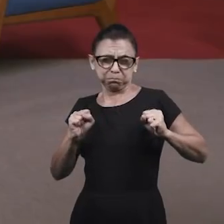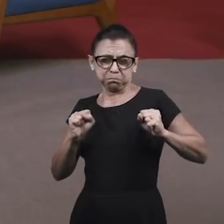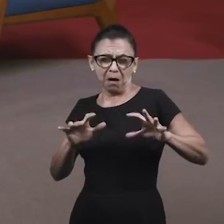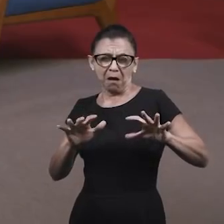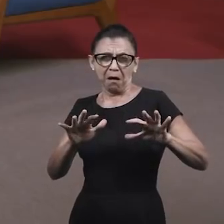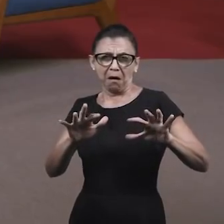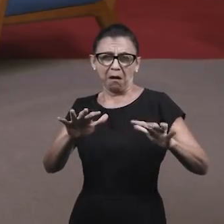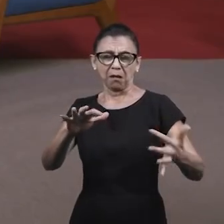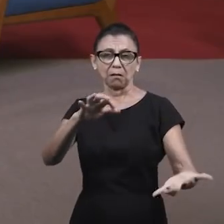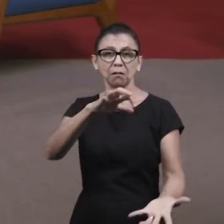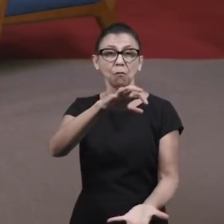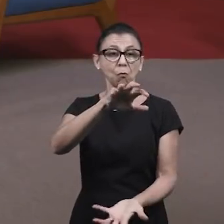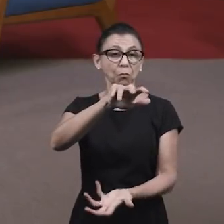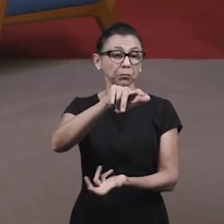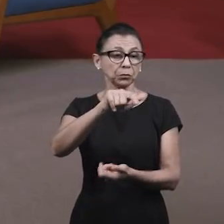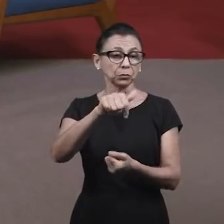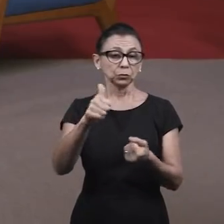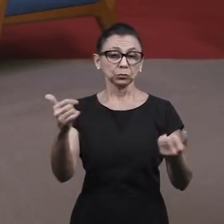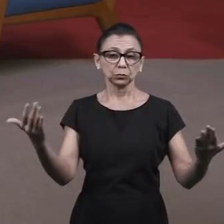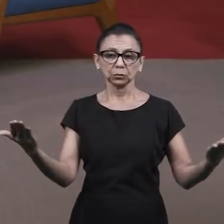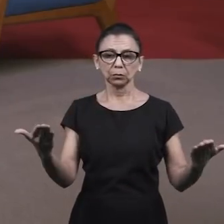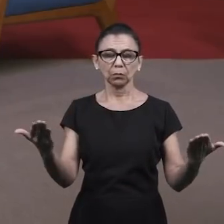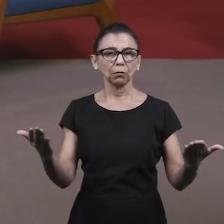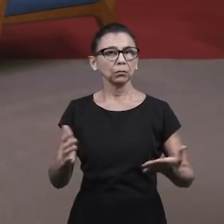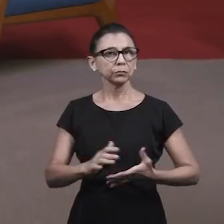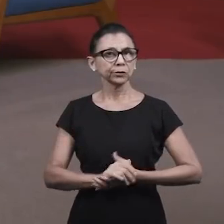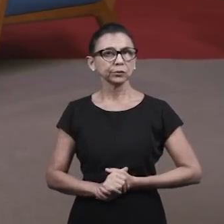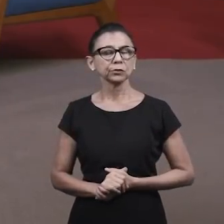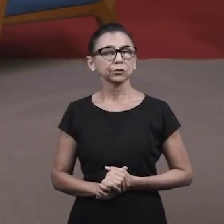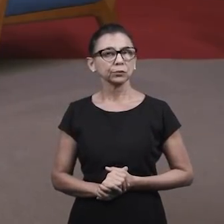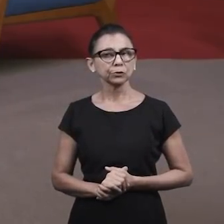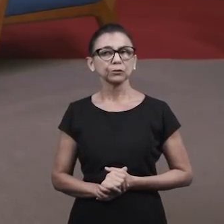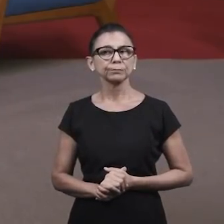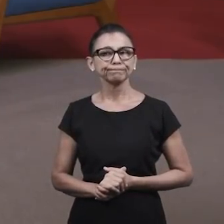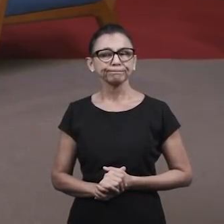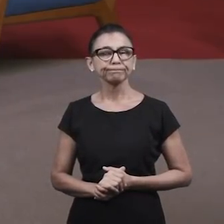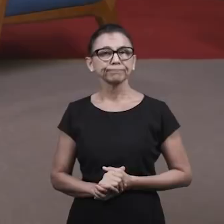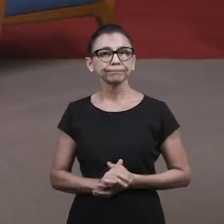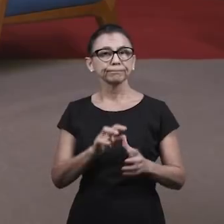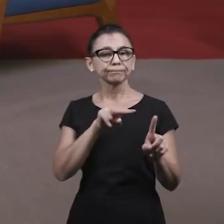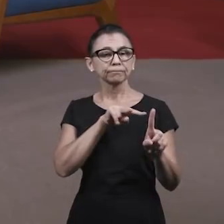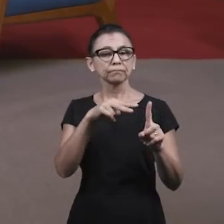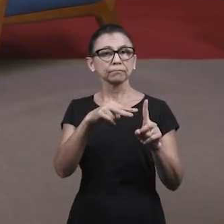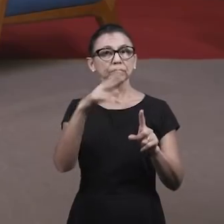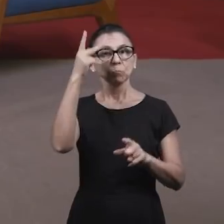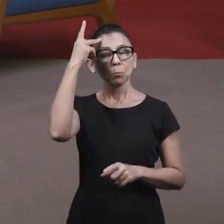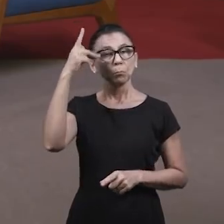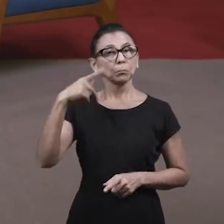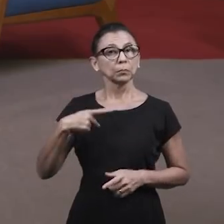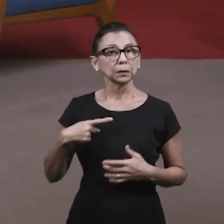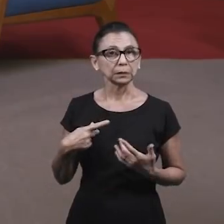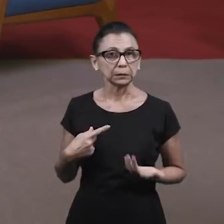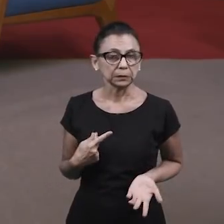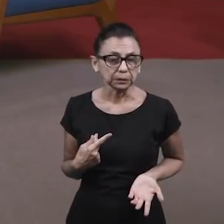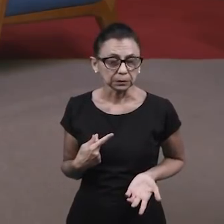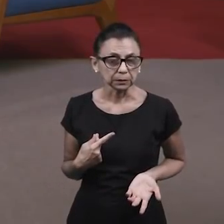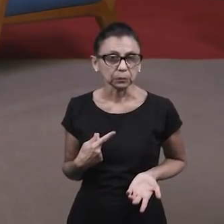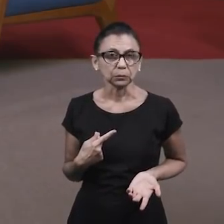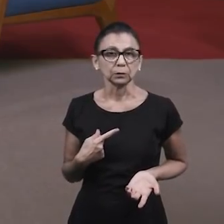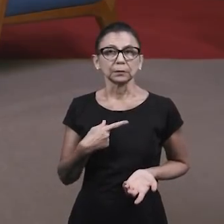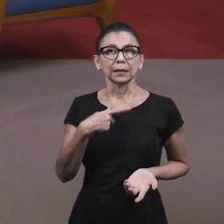si, vive de pioras e melhoras, e essa busca incessante o